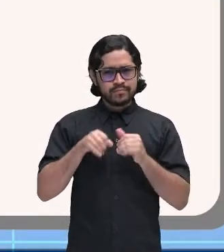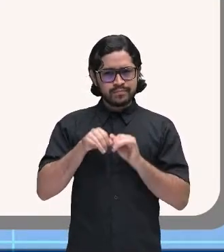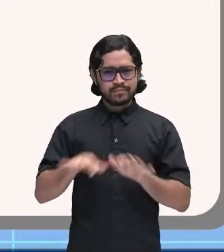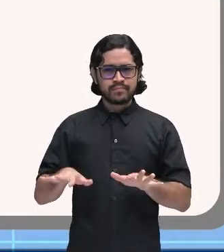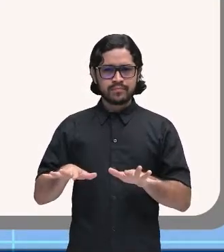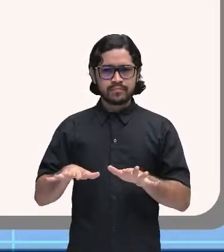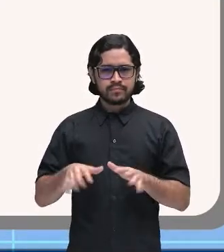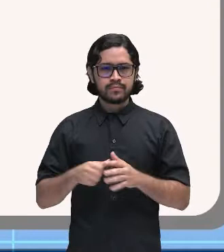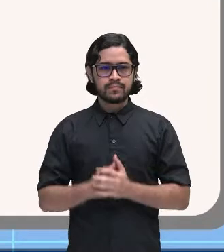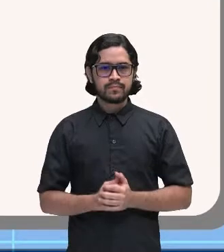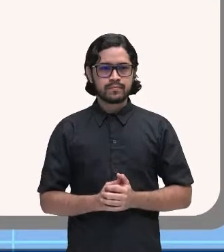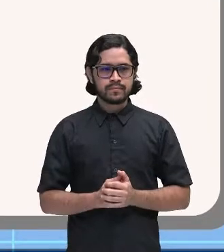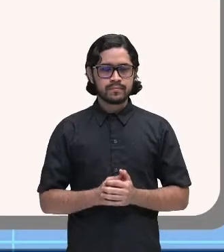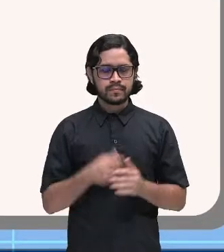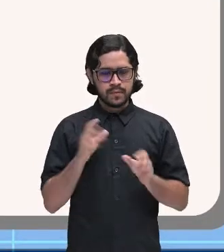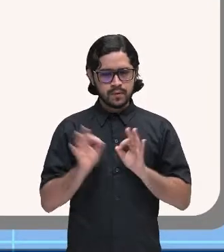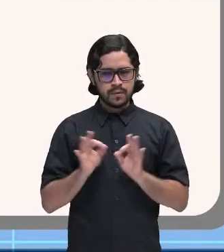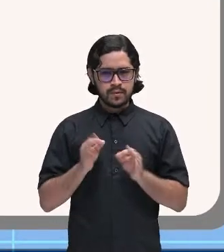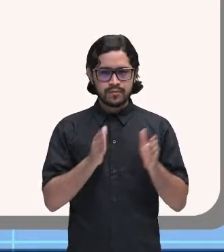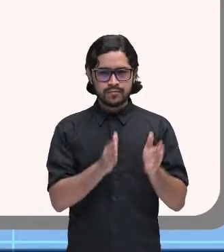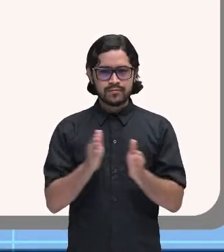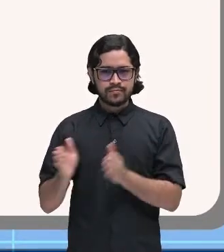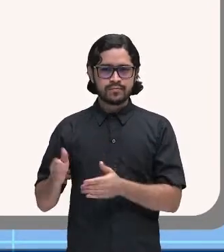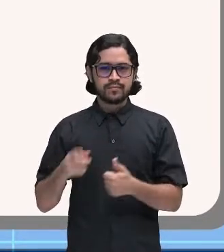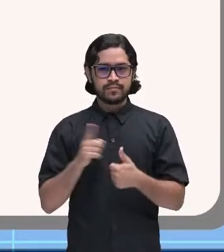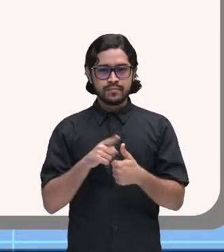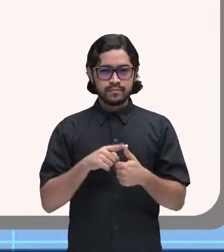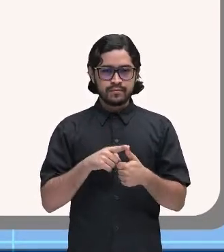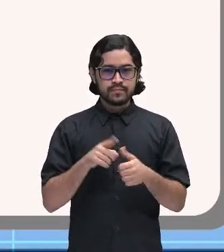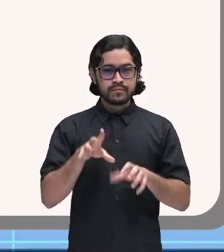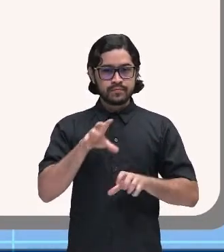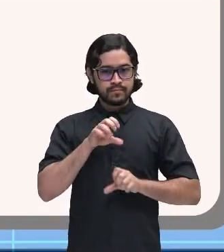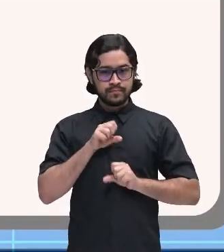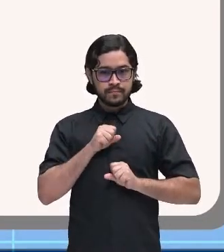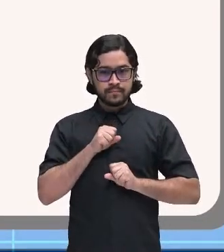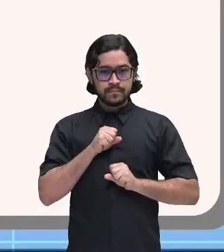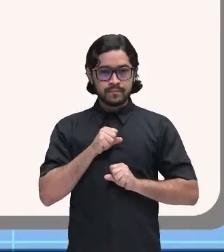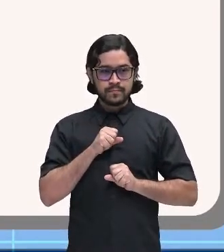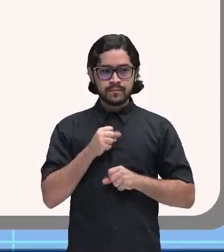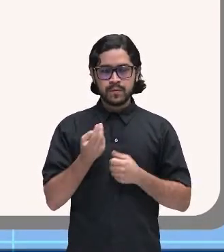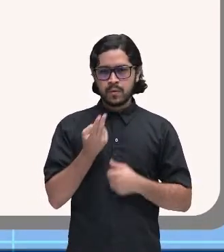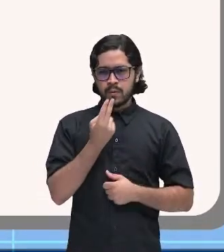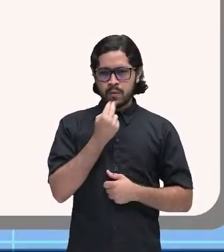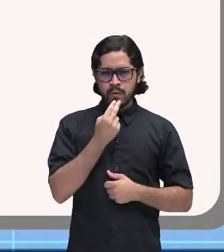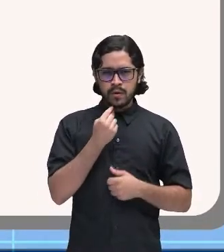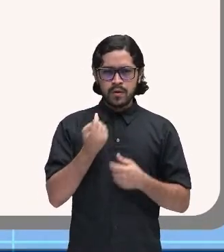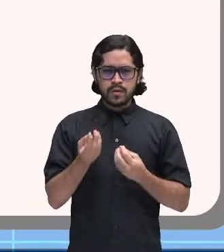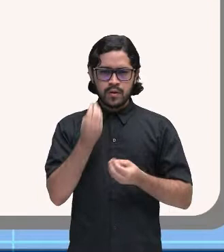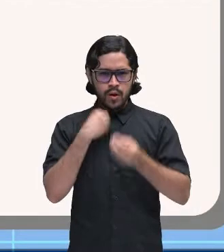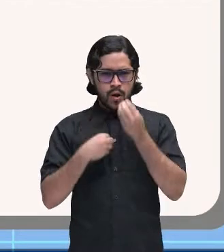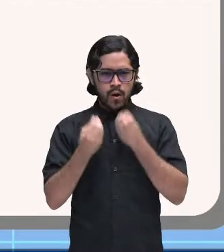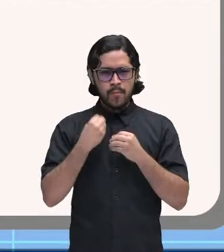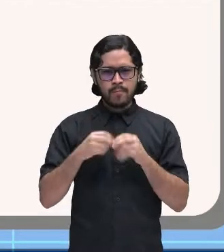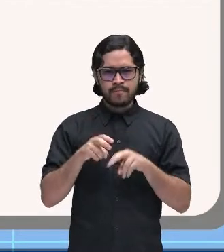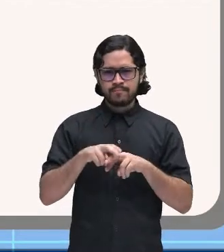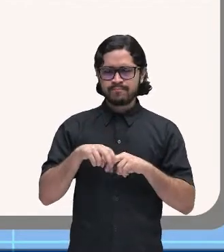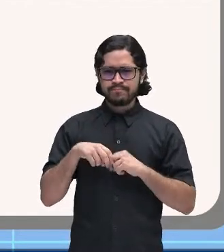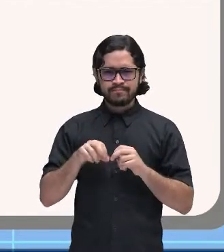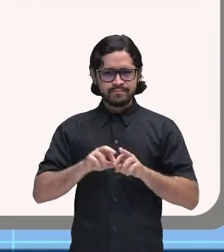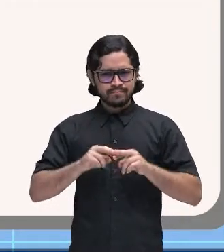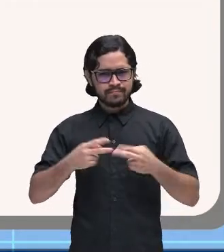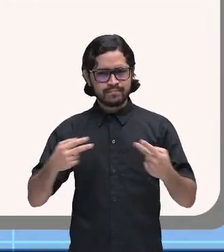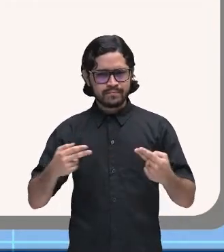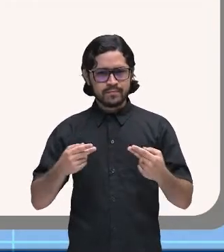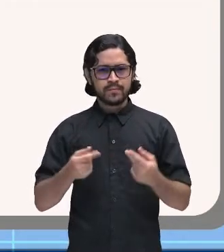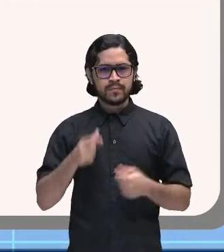vamos por ordem agora. A absorção, que é absorver nutrientes obtidos dos alimentos que asseguram a manutenção dos